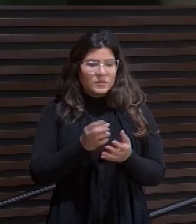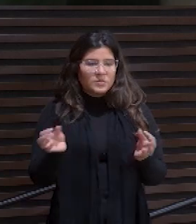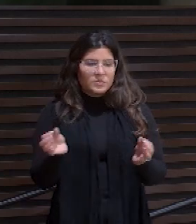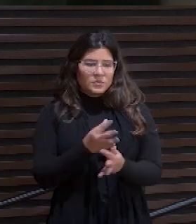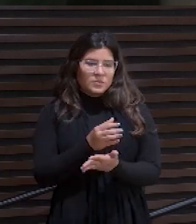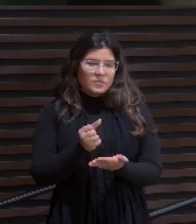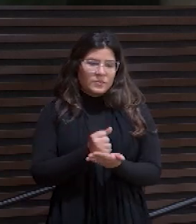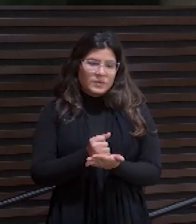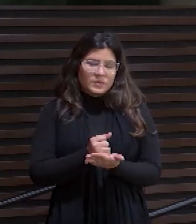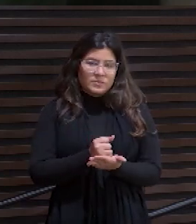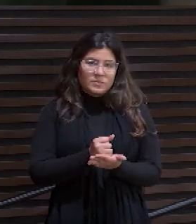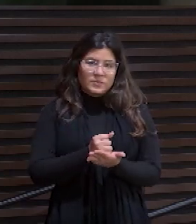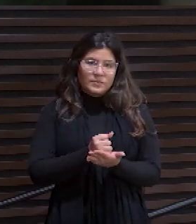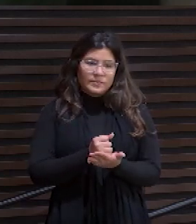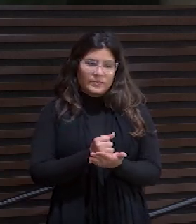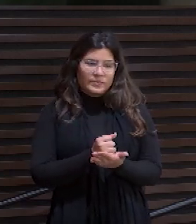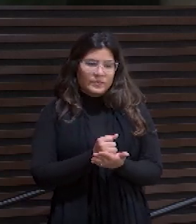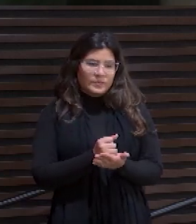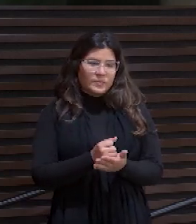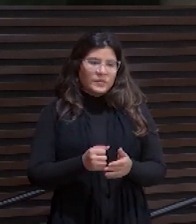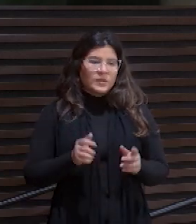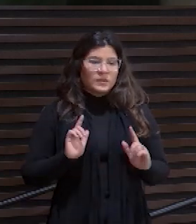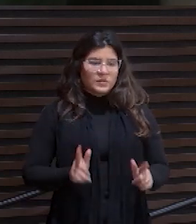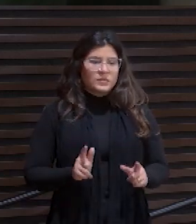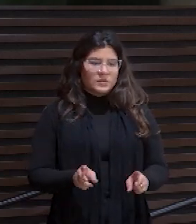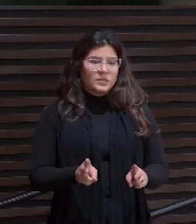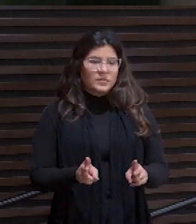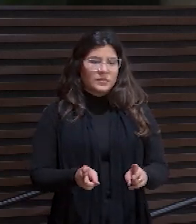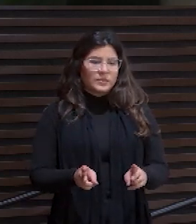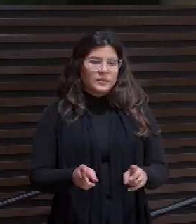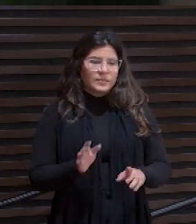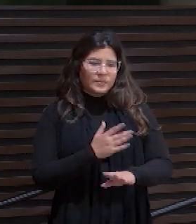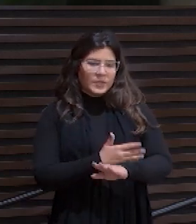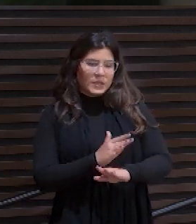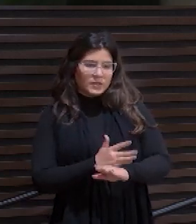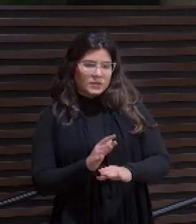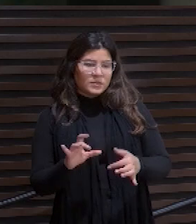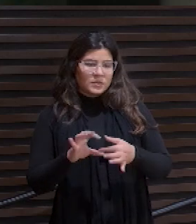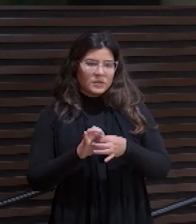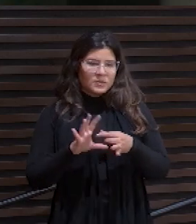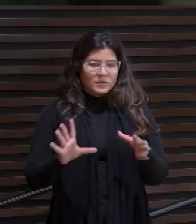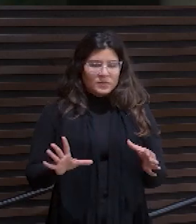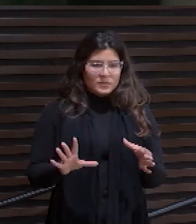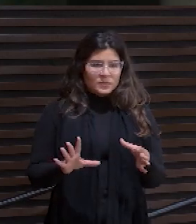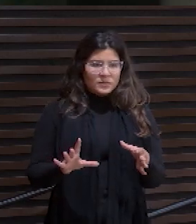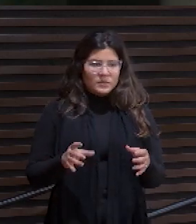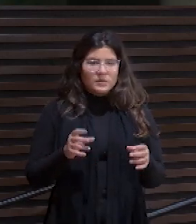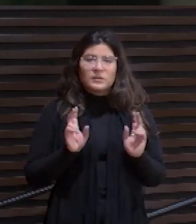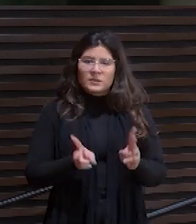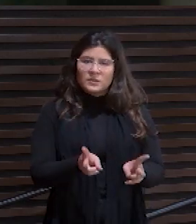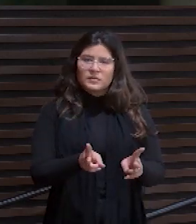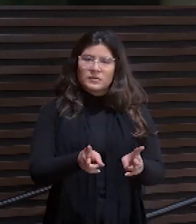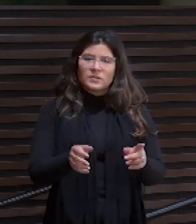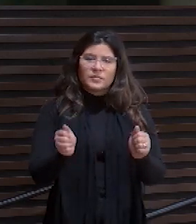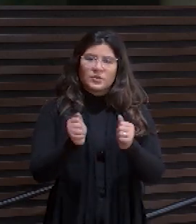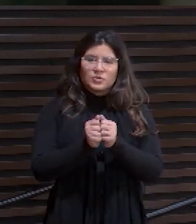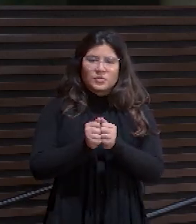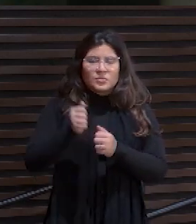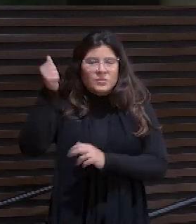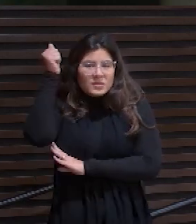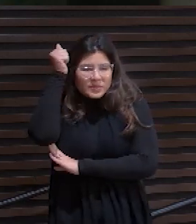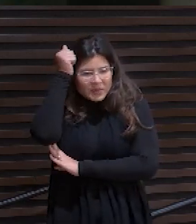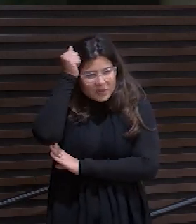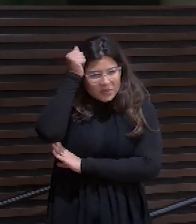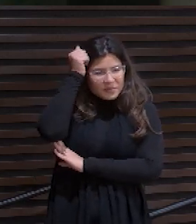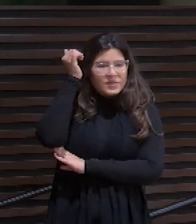prática devocional voluntária, que sempre estava relacionado com a contrição, com o arrependimento, com o lamento. É uma